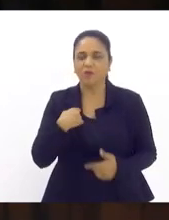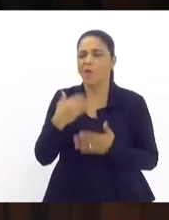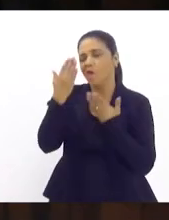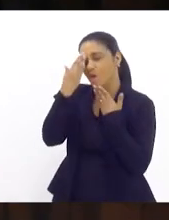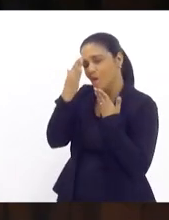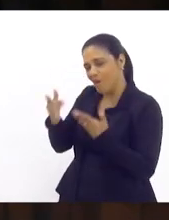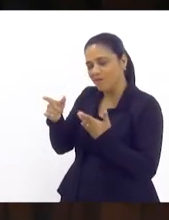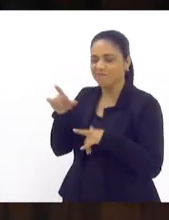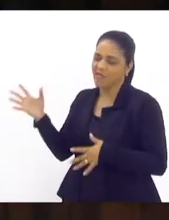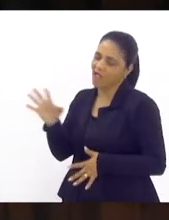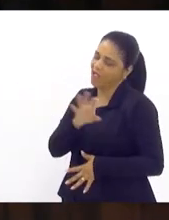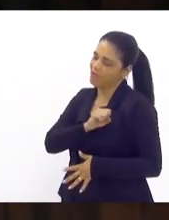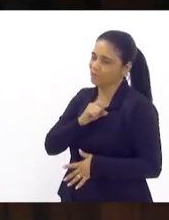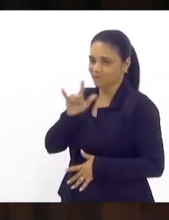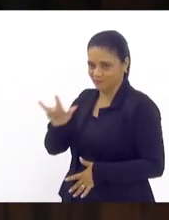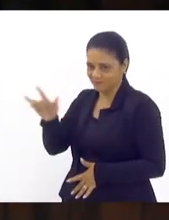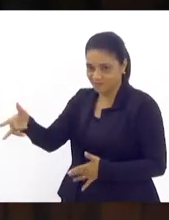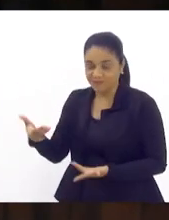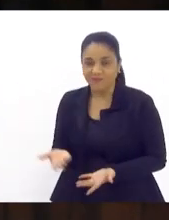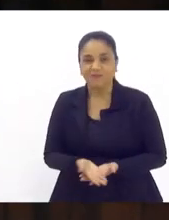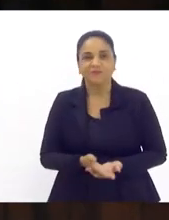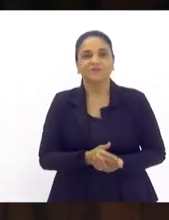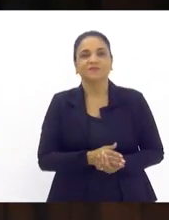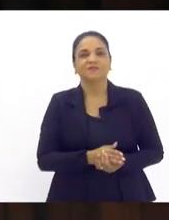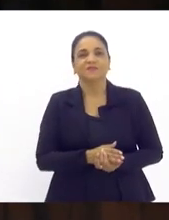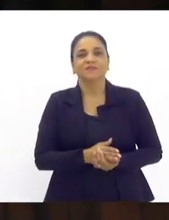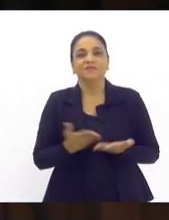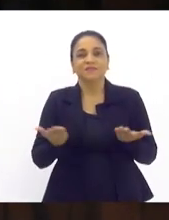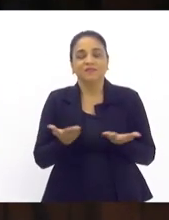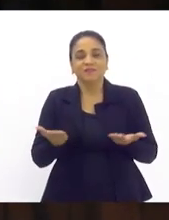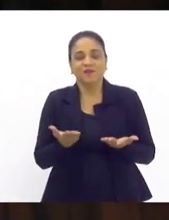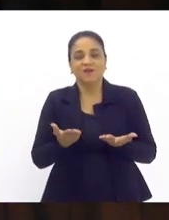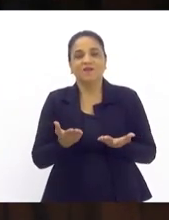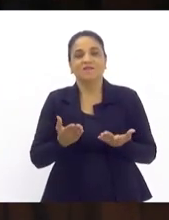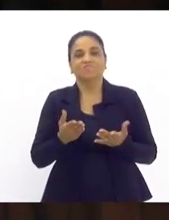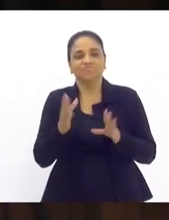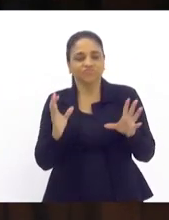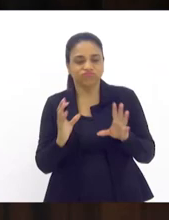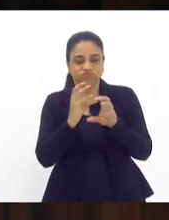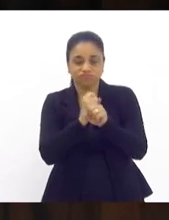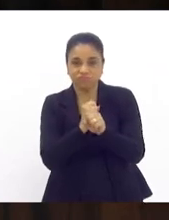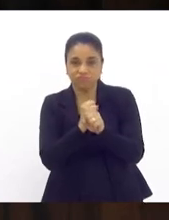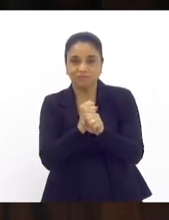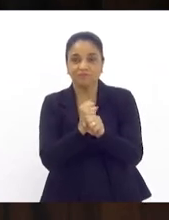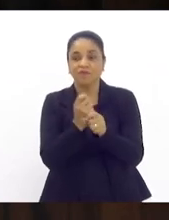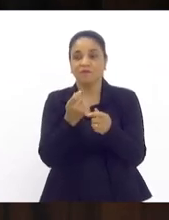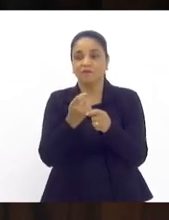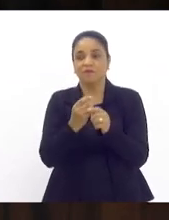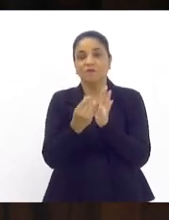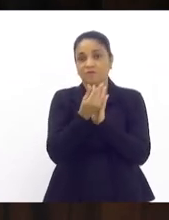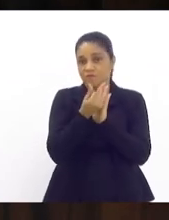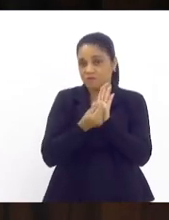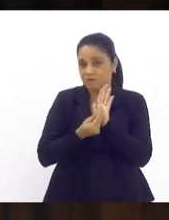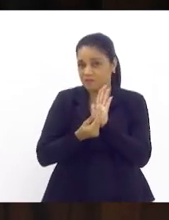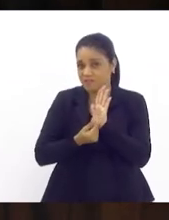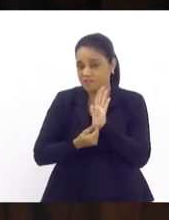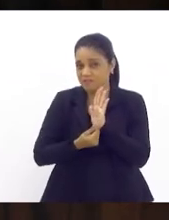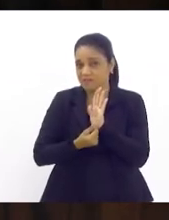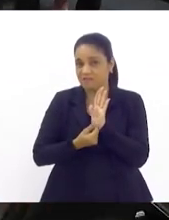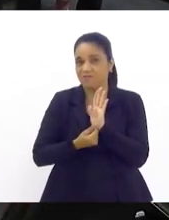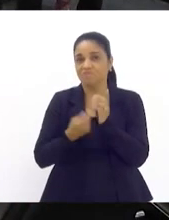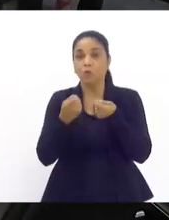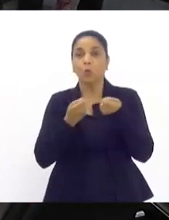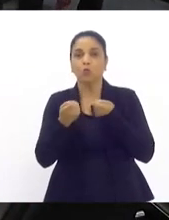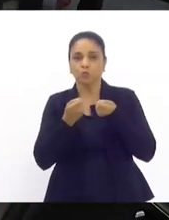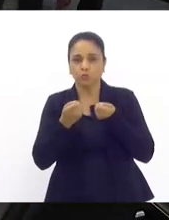é mora no meu coração. Deputado, Orçamento, Finanças, Fiscalização e Controle. Deputado Carlos Macedo, presente?